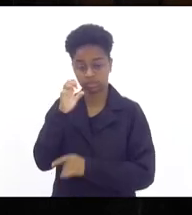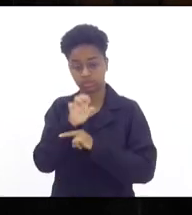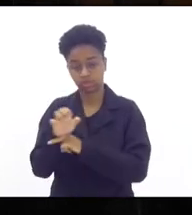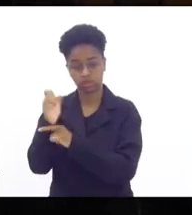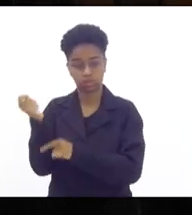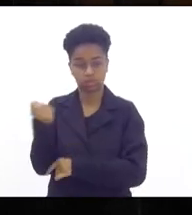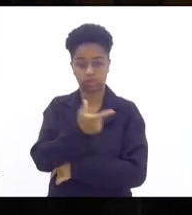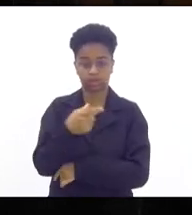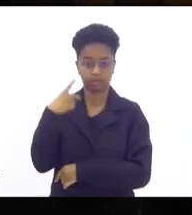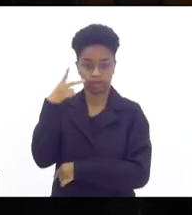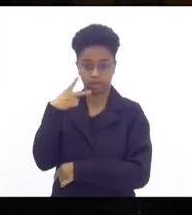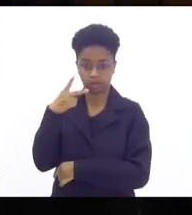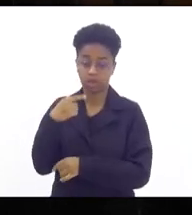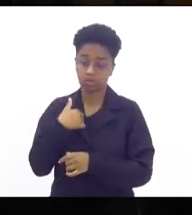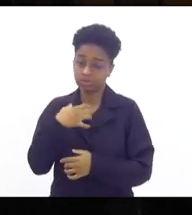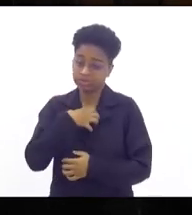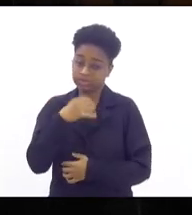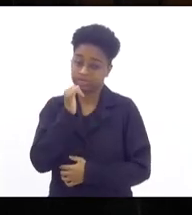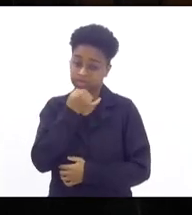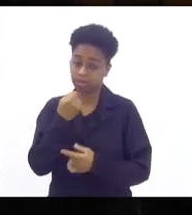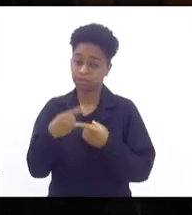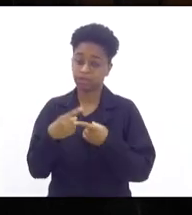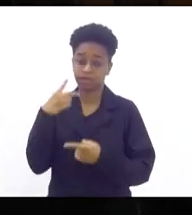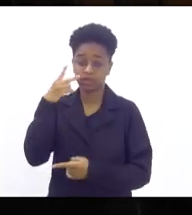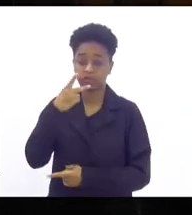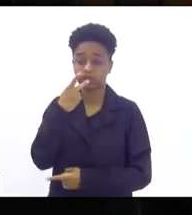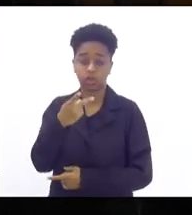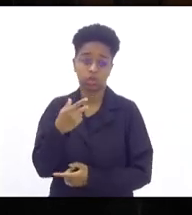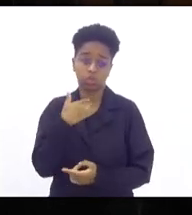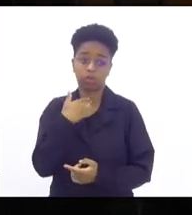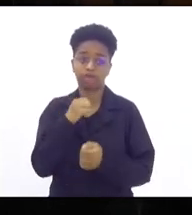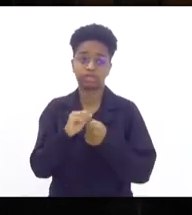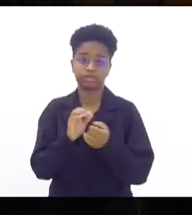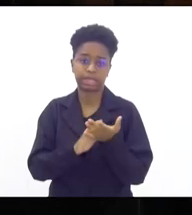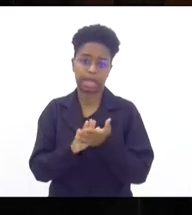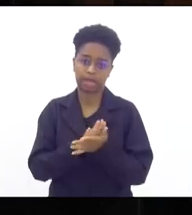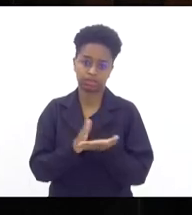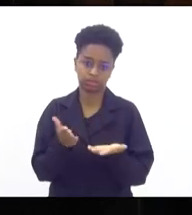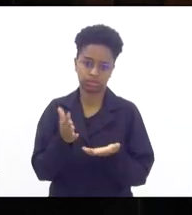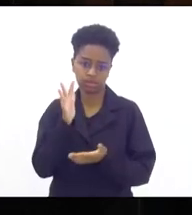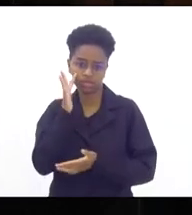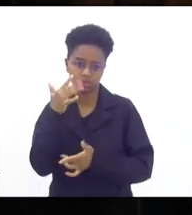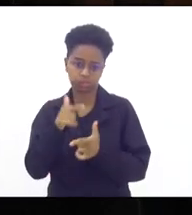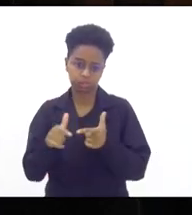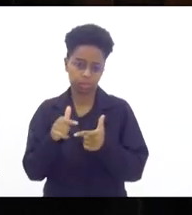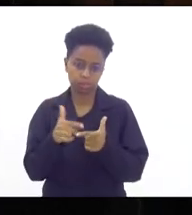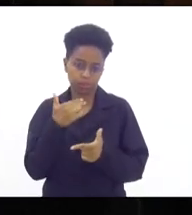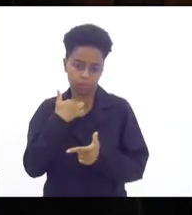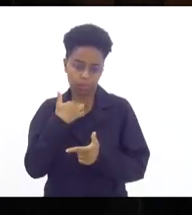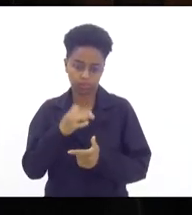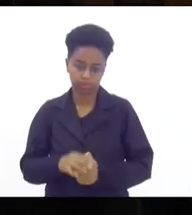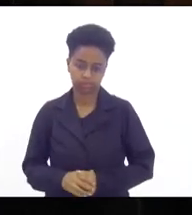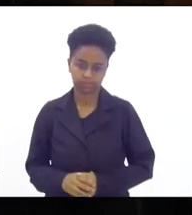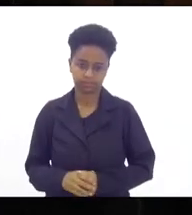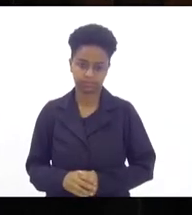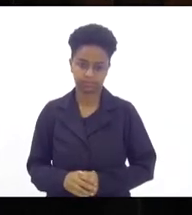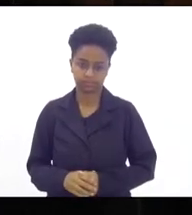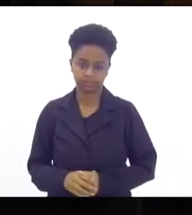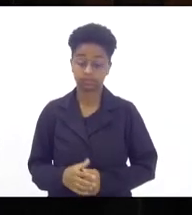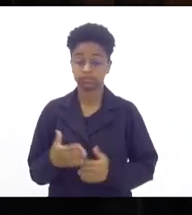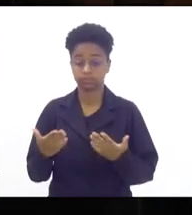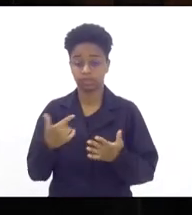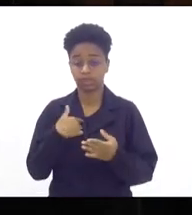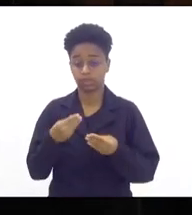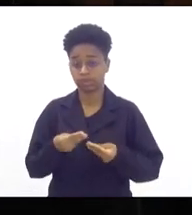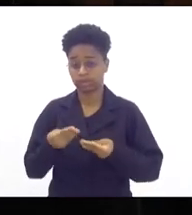decepcionado até por vereadores falarem que infelizmente não podiam fazer nada pelo nosso problema eu deixei na mesa ali com